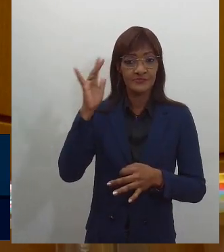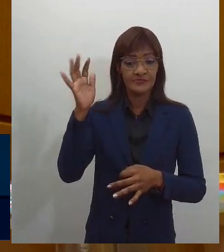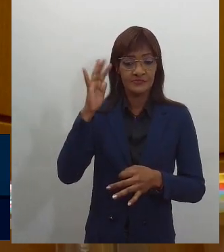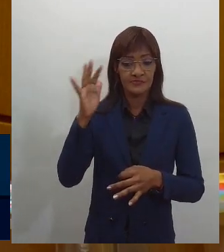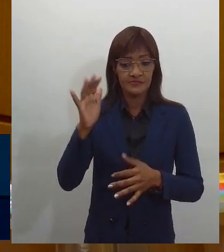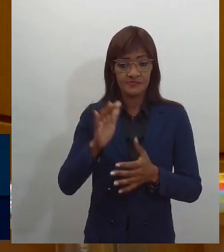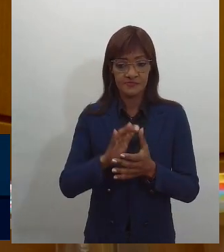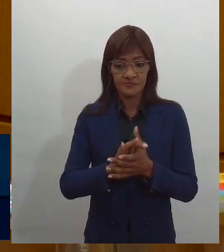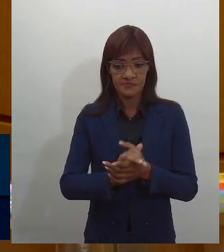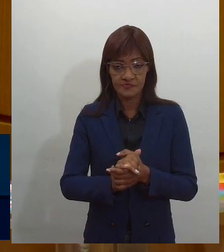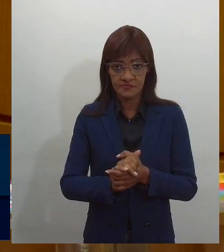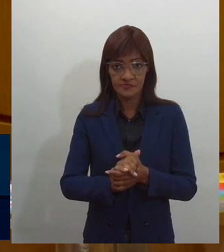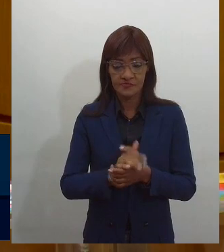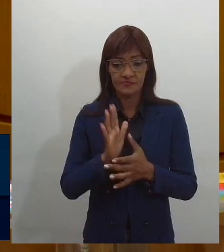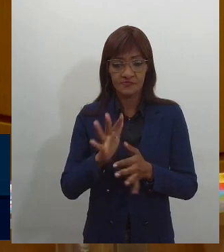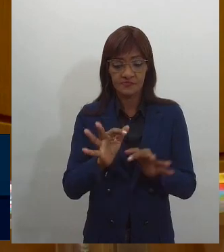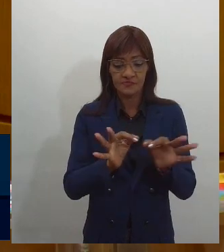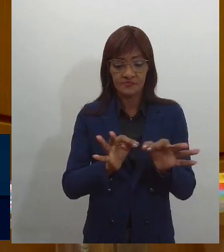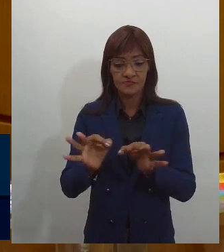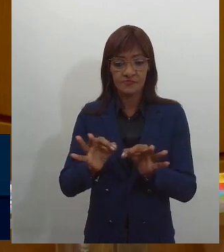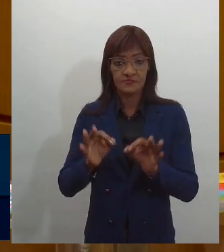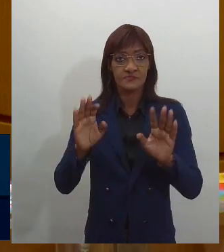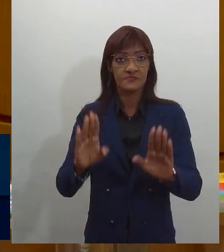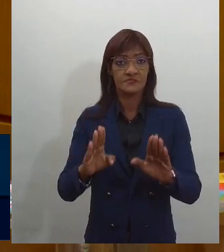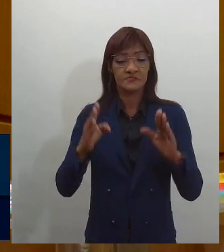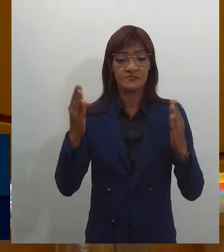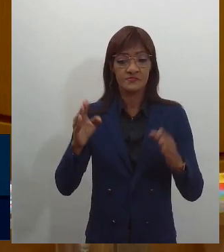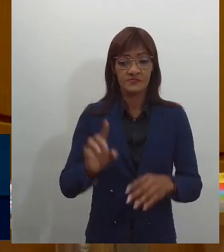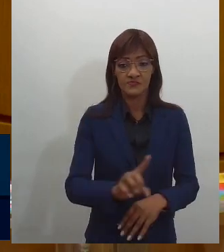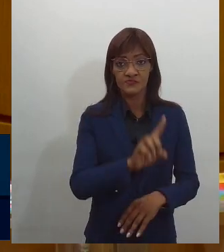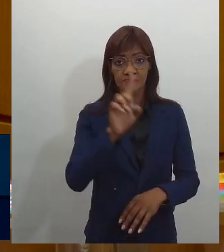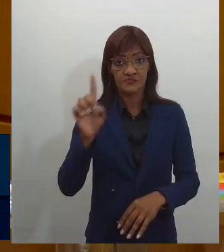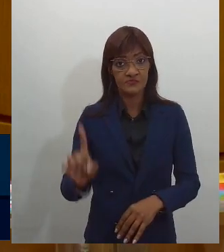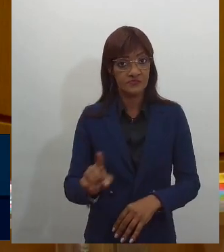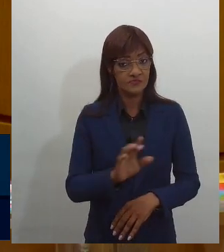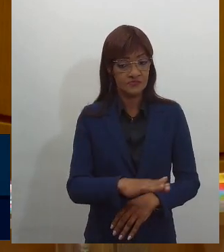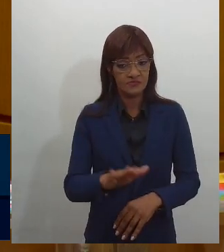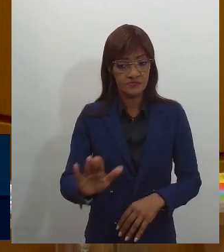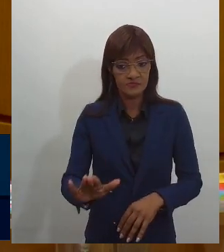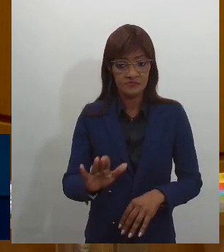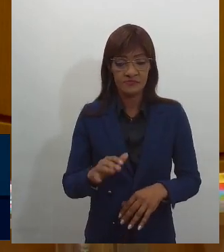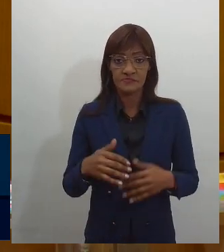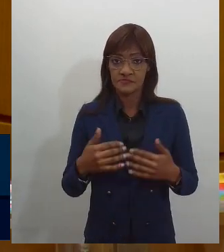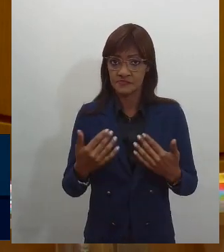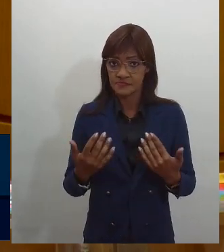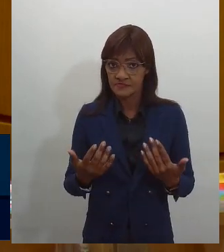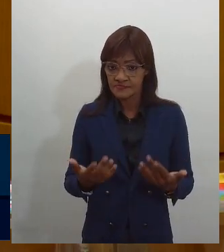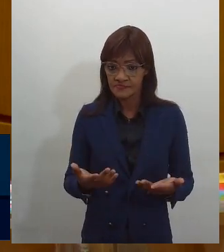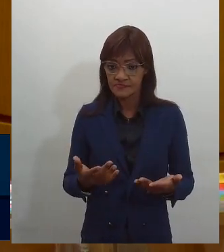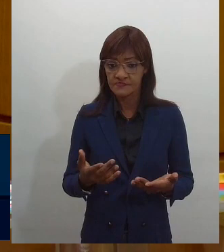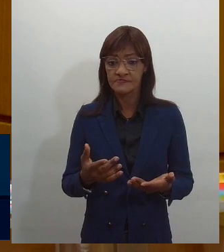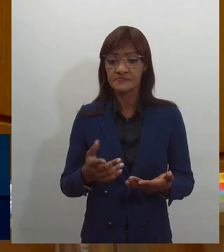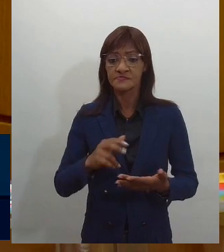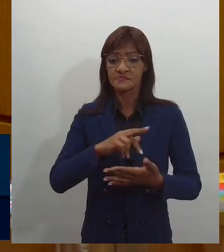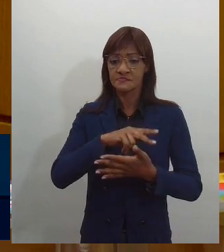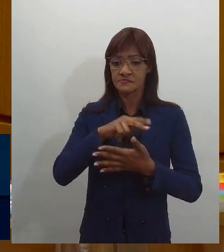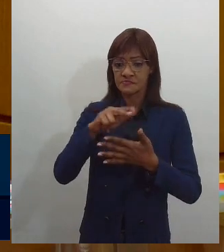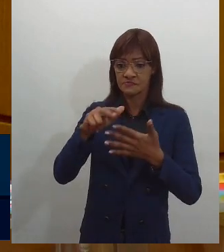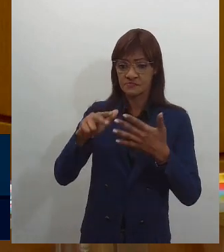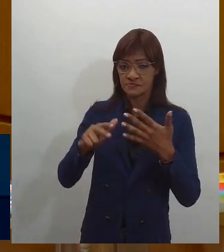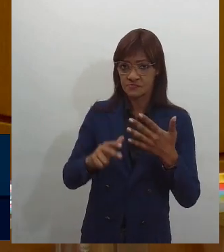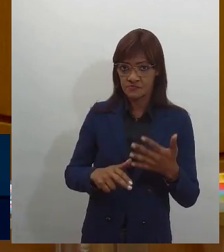para comemorar o Dia das Crianças. A questão é que diversas mães atípicas e